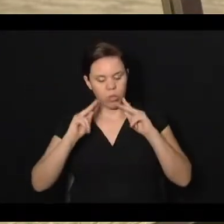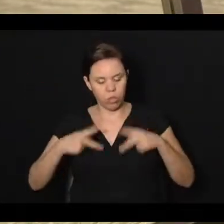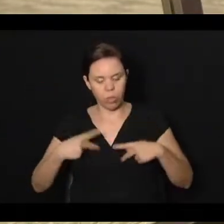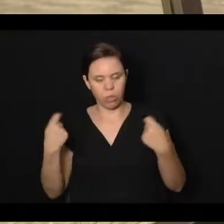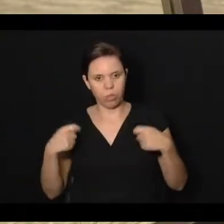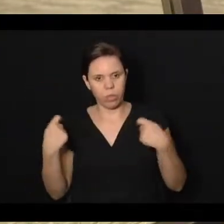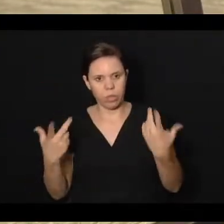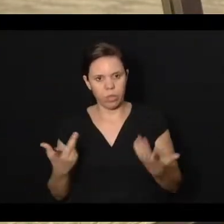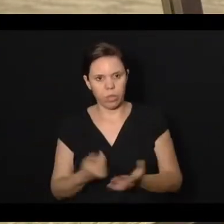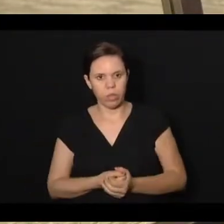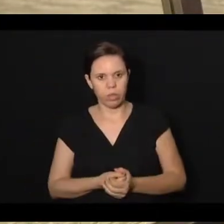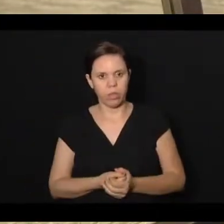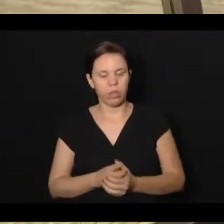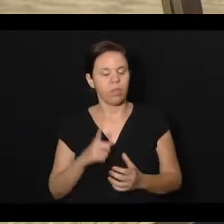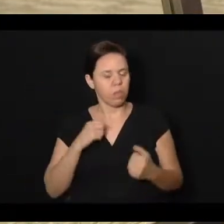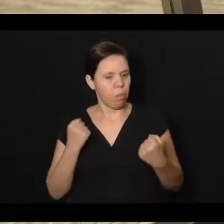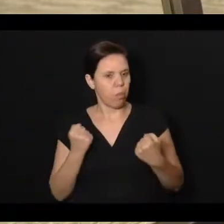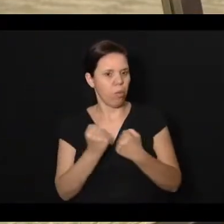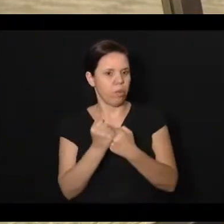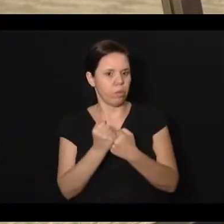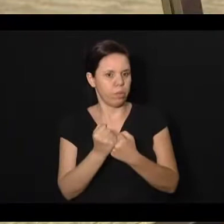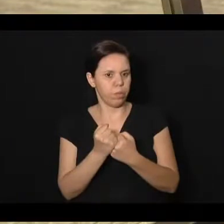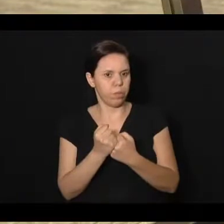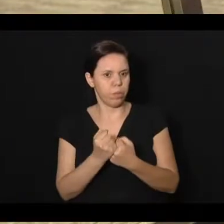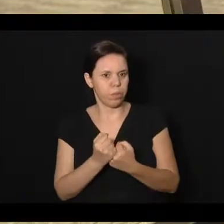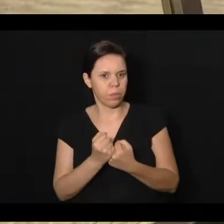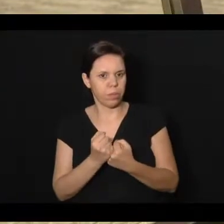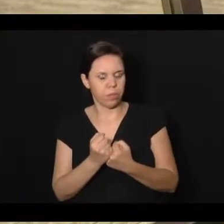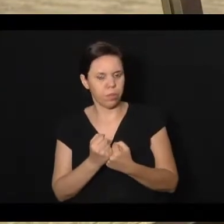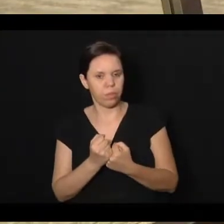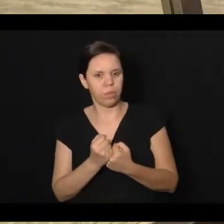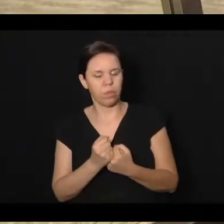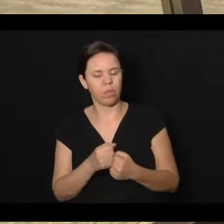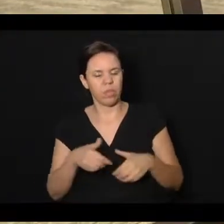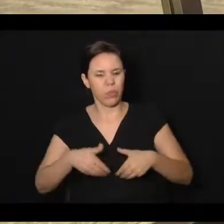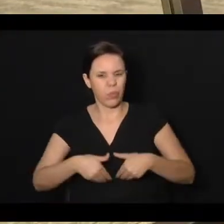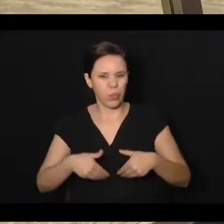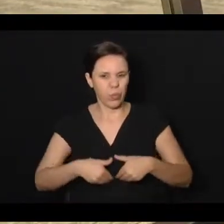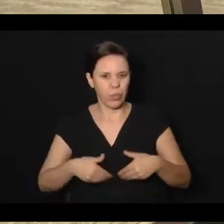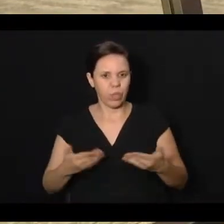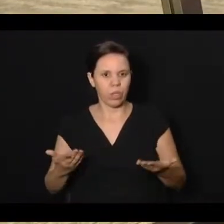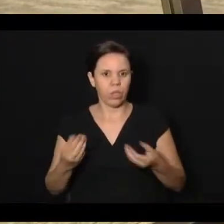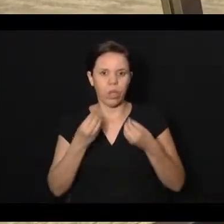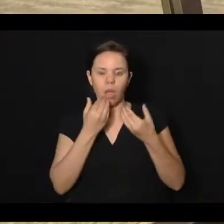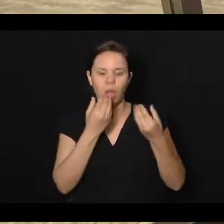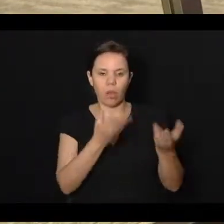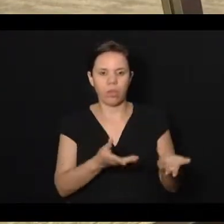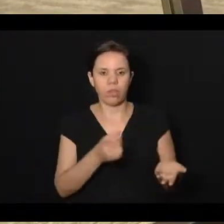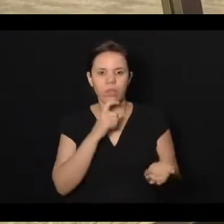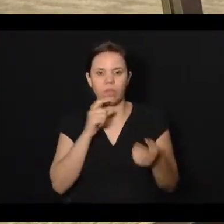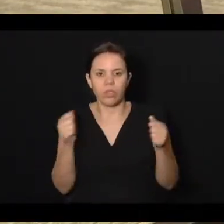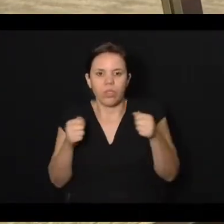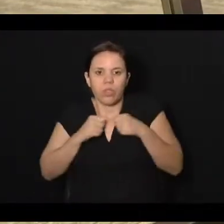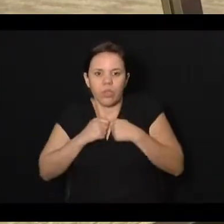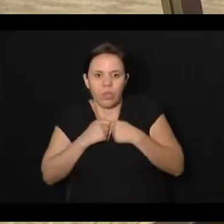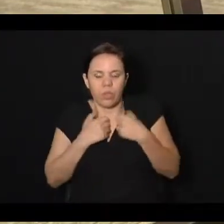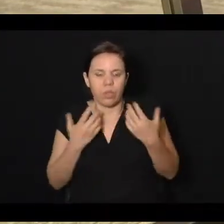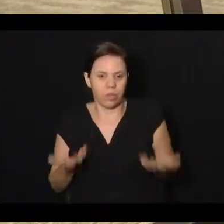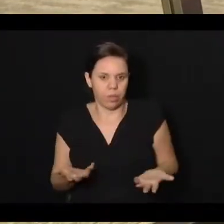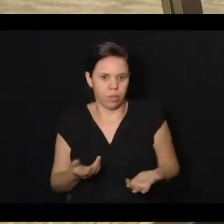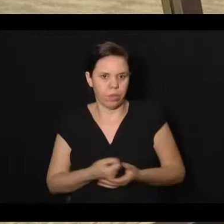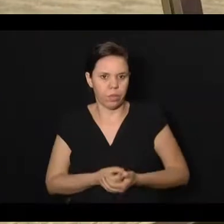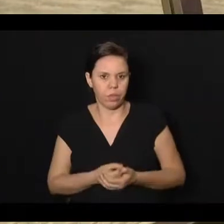é de apoio né estava com fome e me destes de comer com filme kobrich e